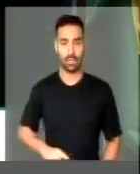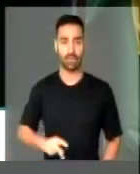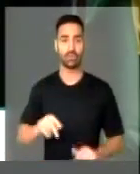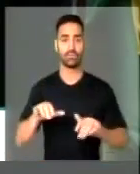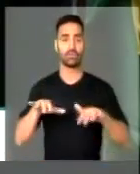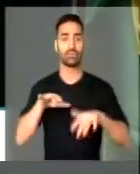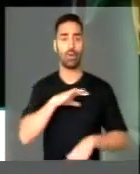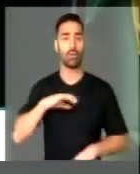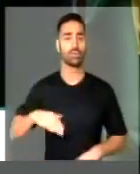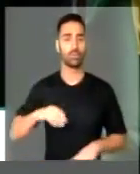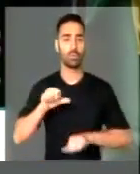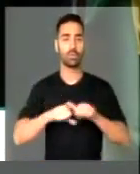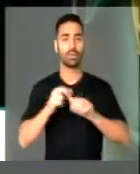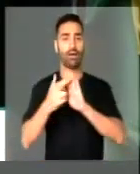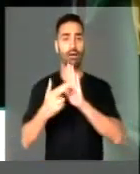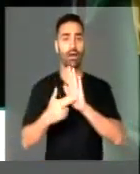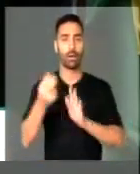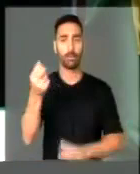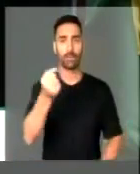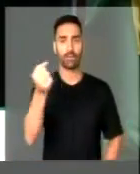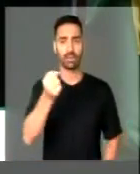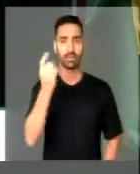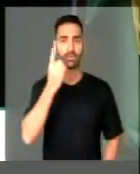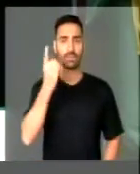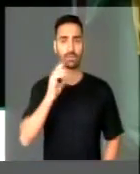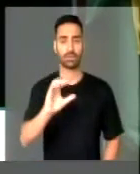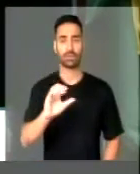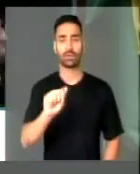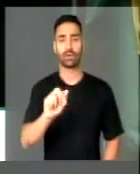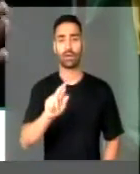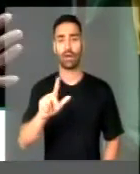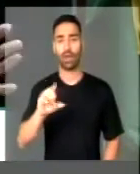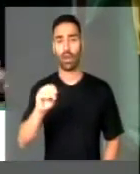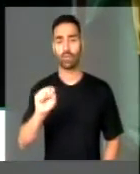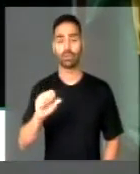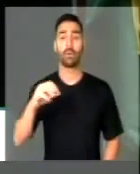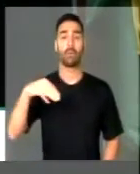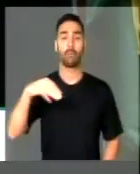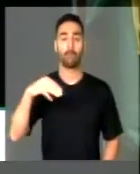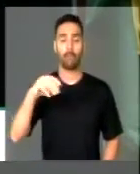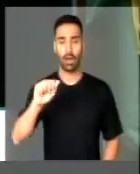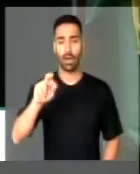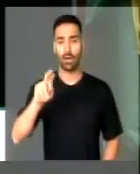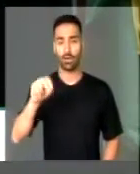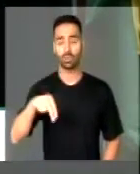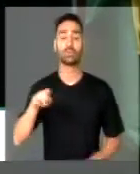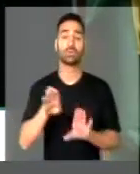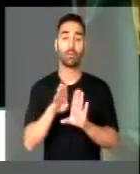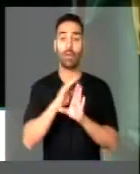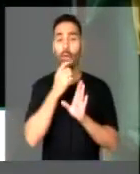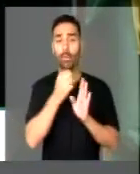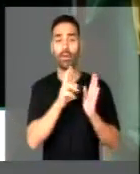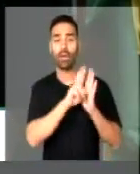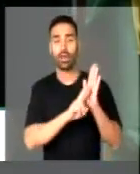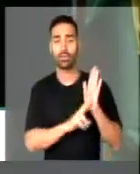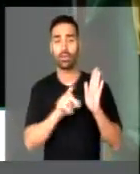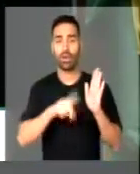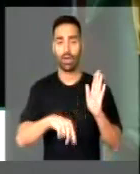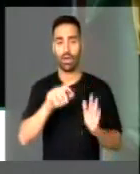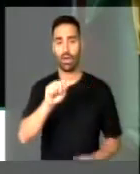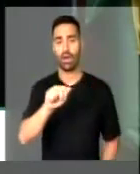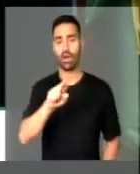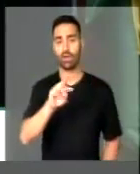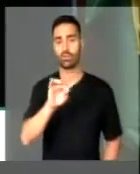da comissão que trata da reforma da Previdência, deputado Carlos Marum, e o nosso relator Arthur Maia. Ontem,